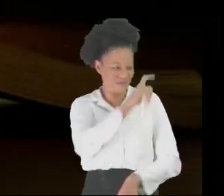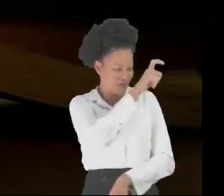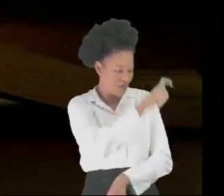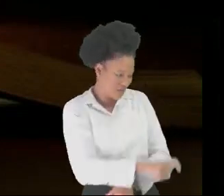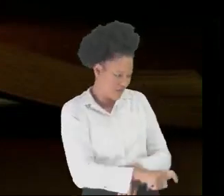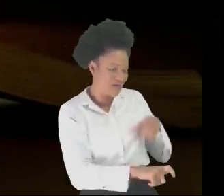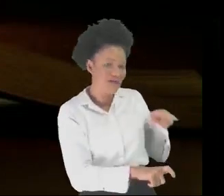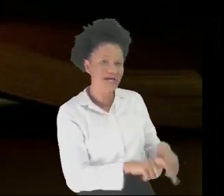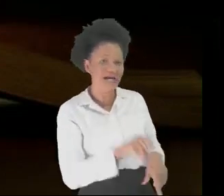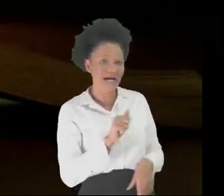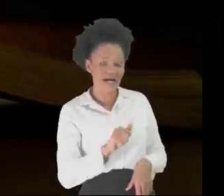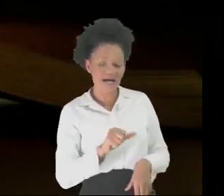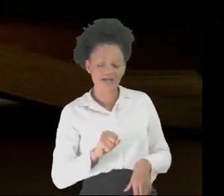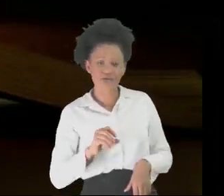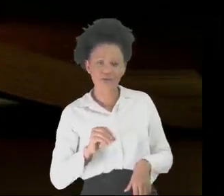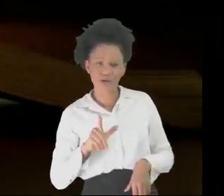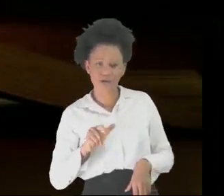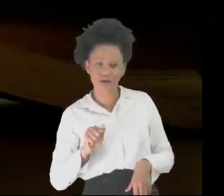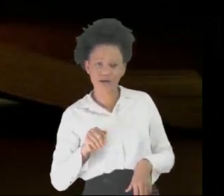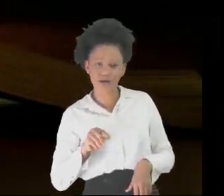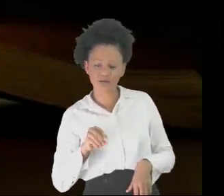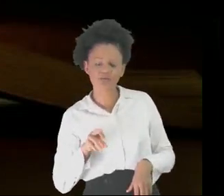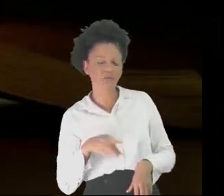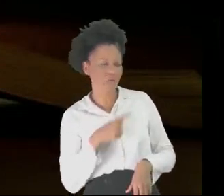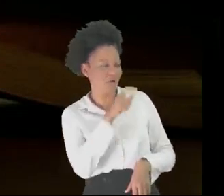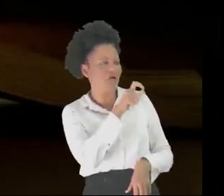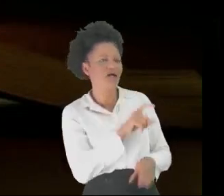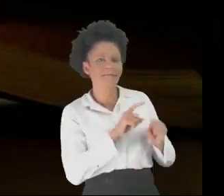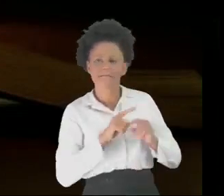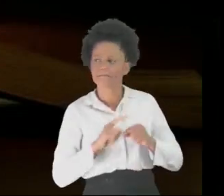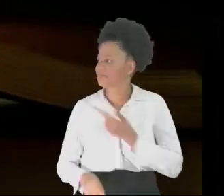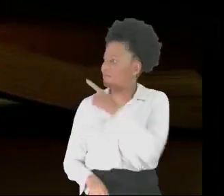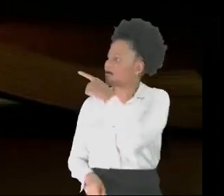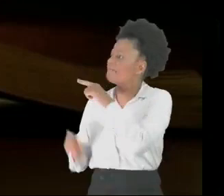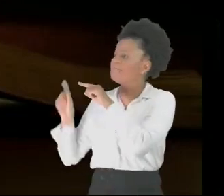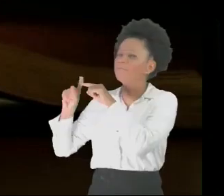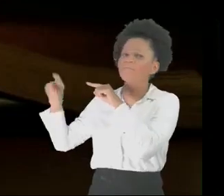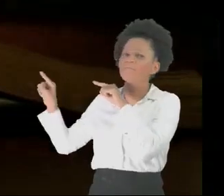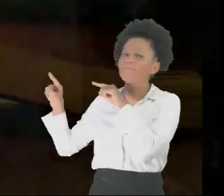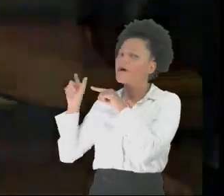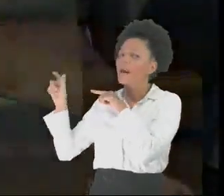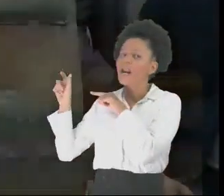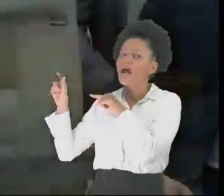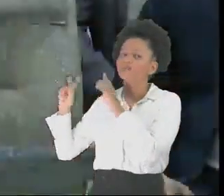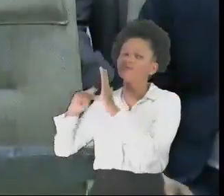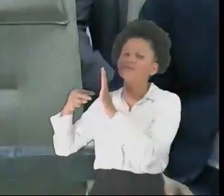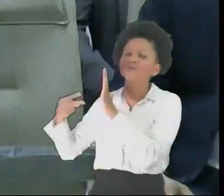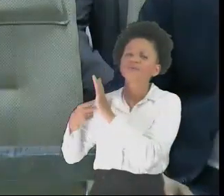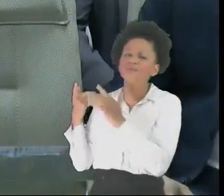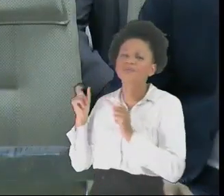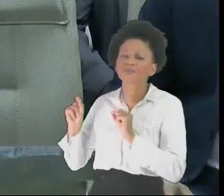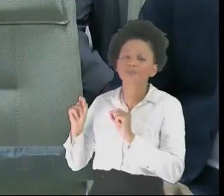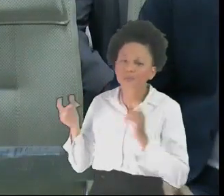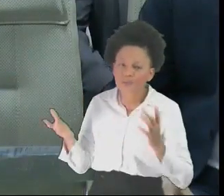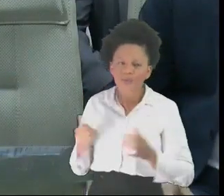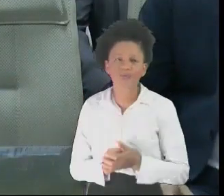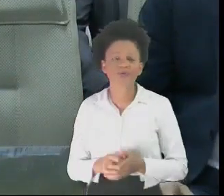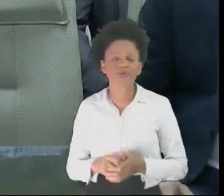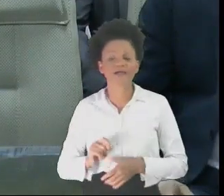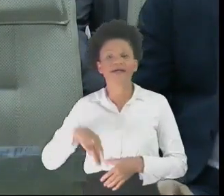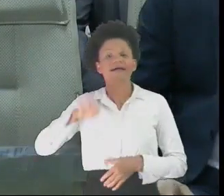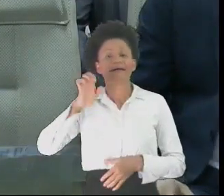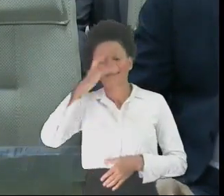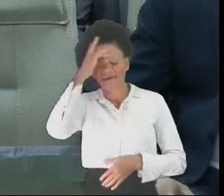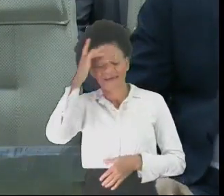esse assolador? Quem é esse que vai fazer cessar o sacrifício? Quem é esse que vem sobre as asas